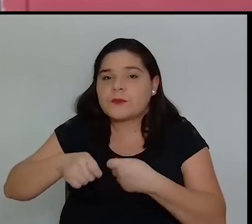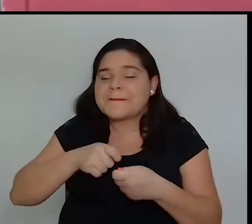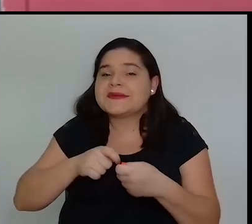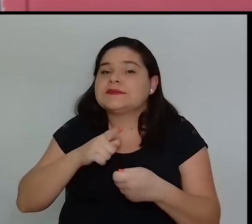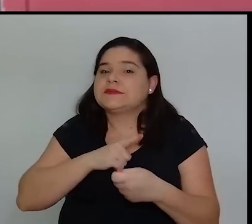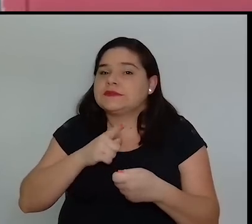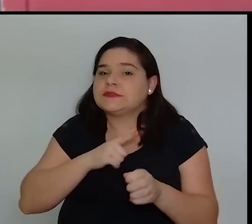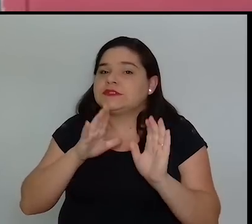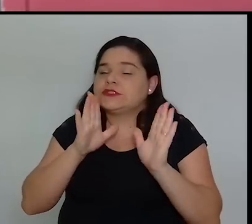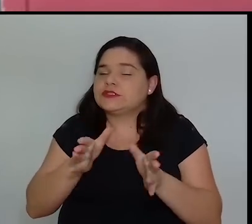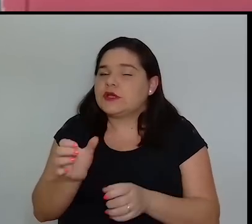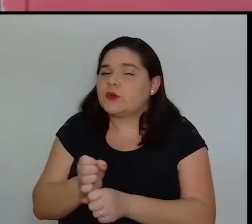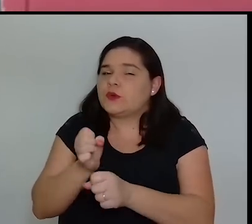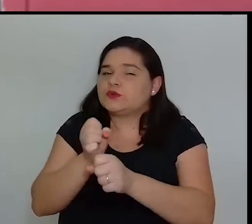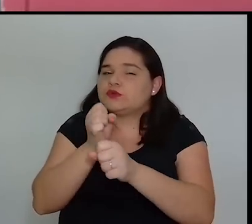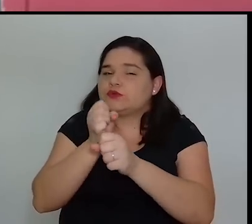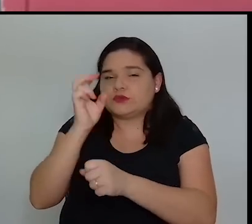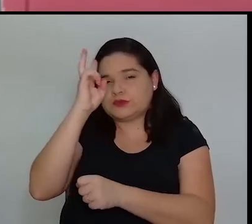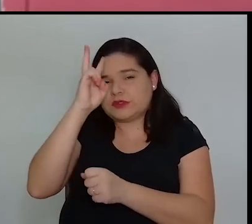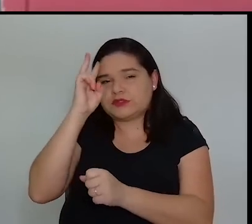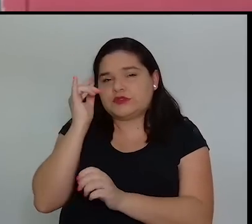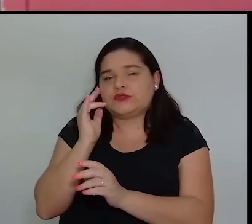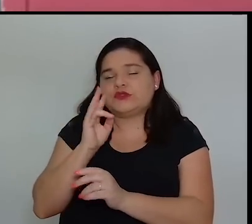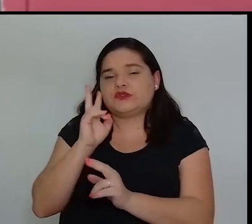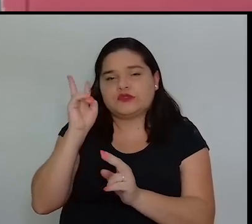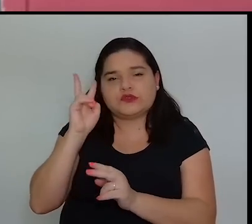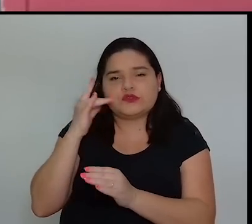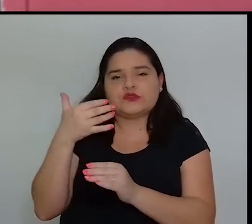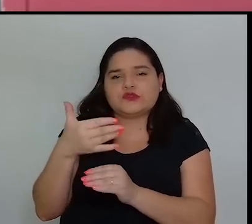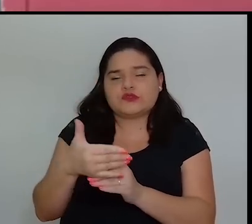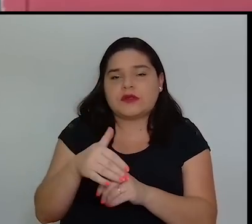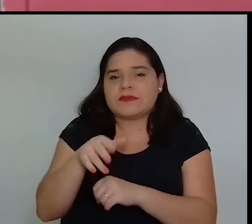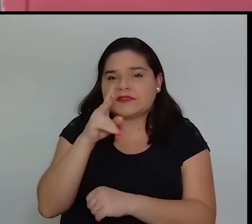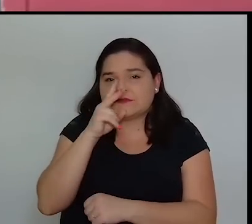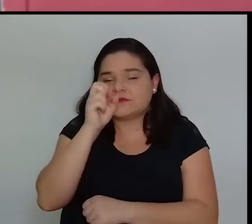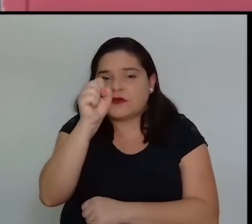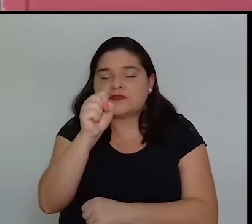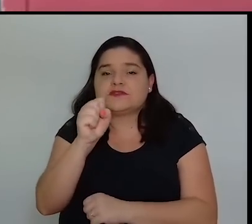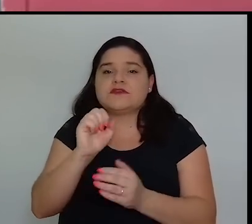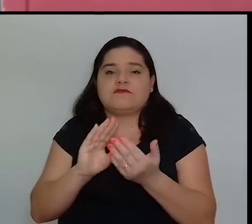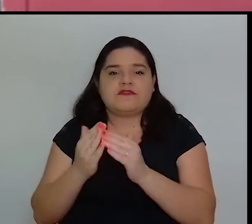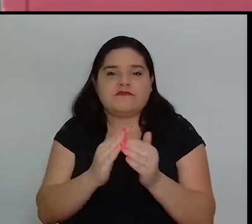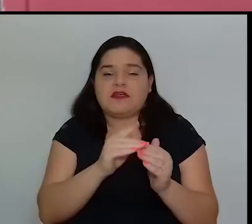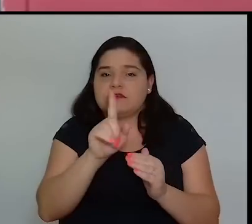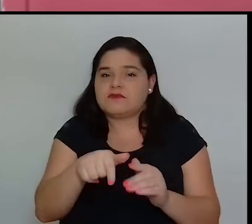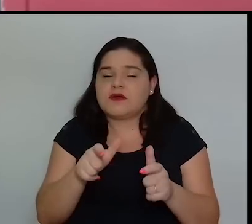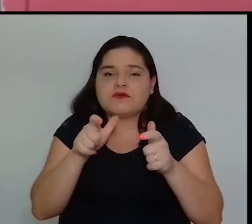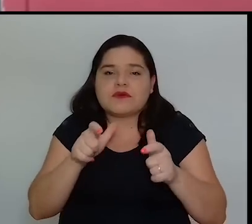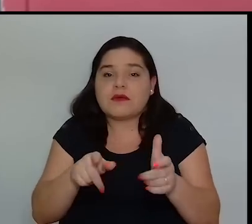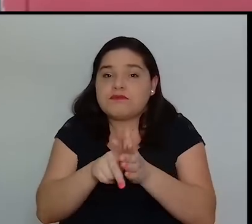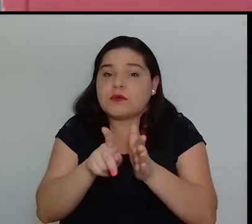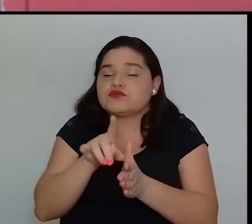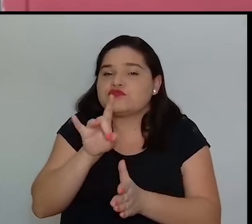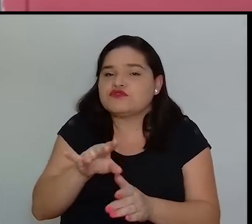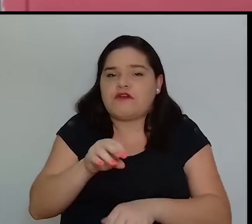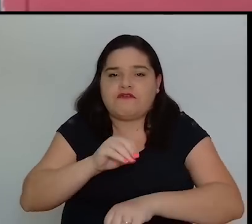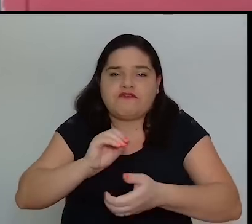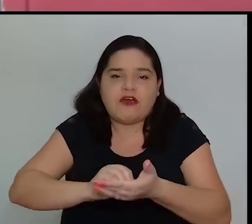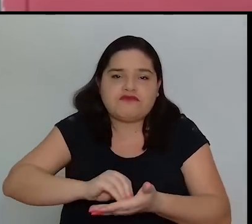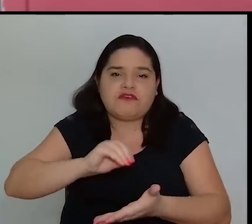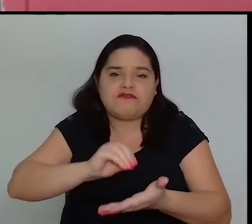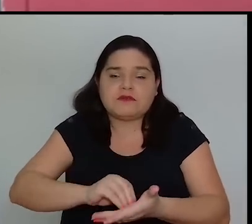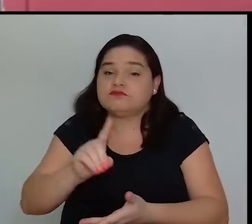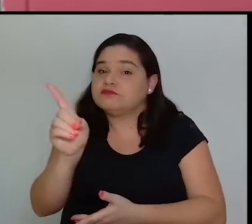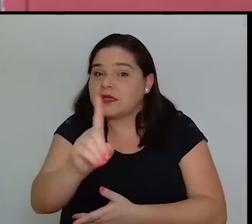já começou a construir uma narrativa de um tempo para cá e cada dia mais sólida de que a favela não é um Espaço Exclusivo de carência tem muita potência